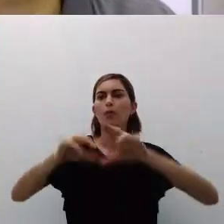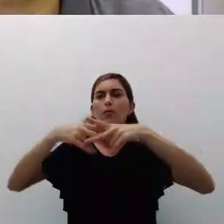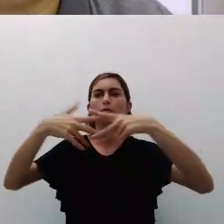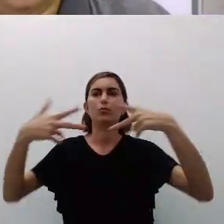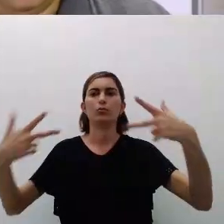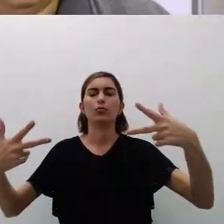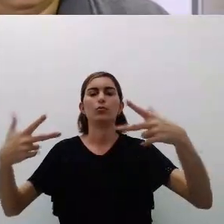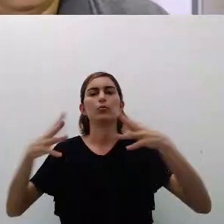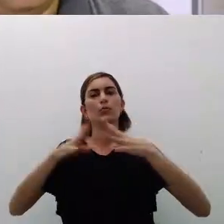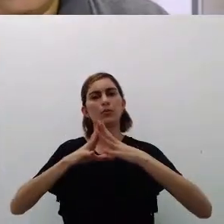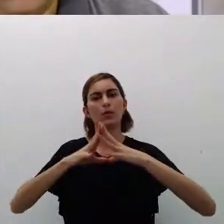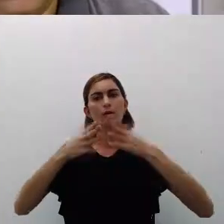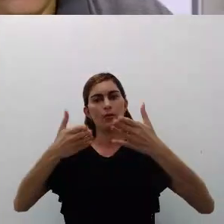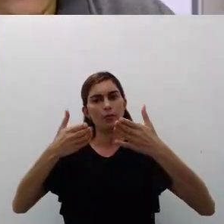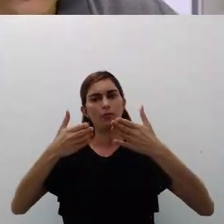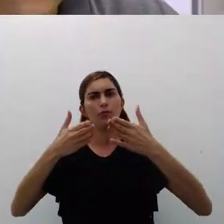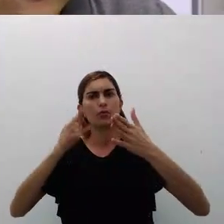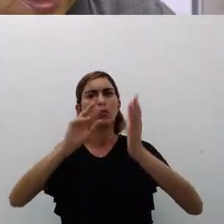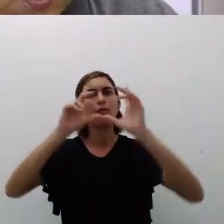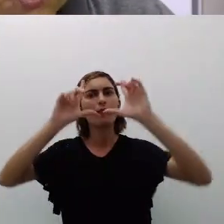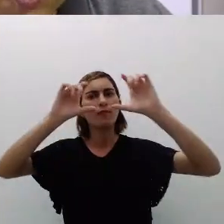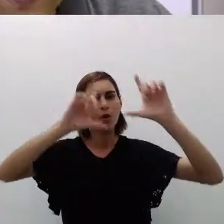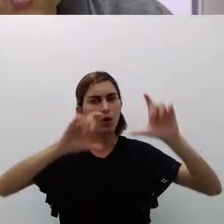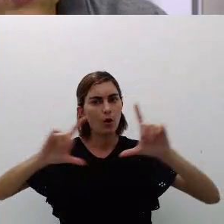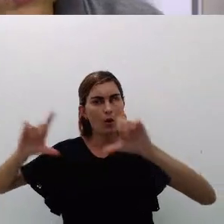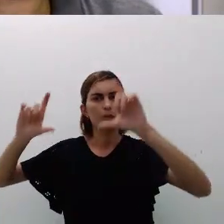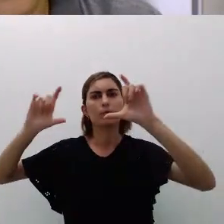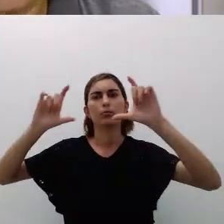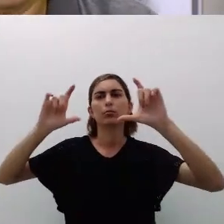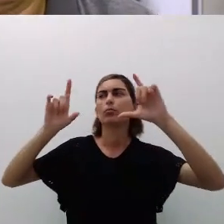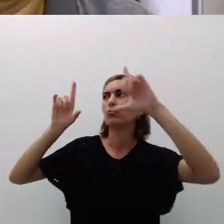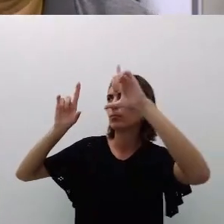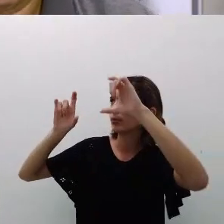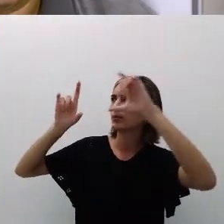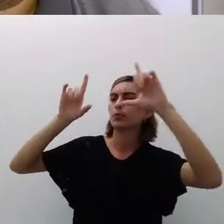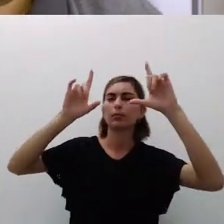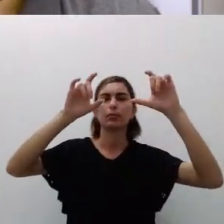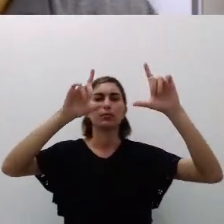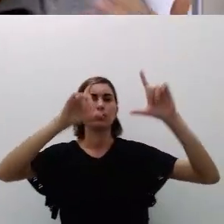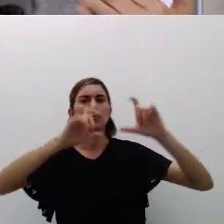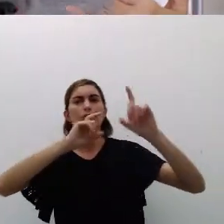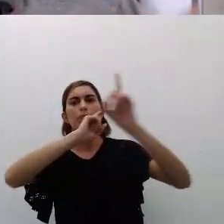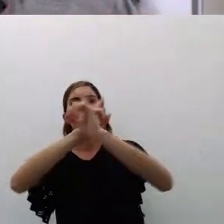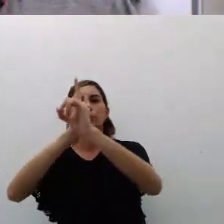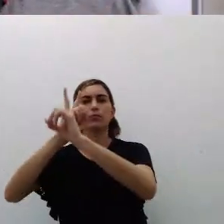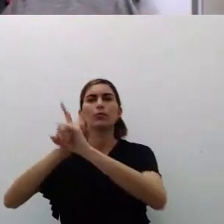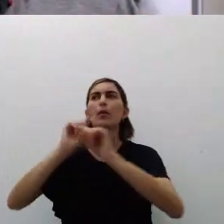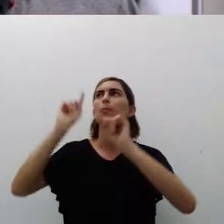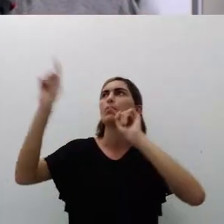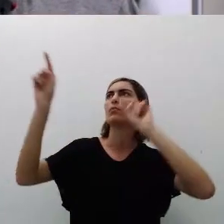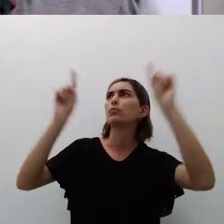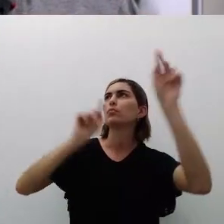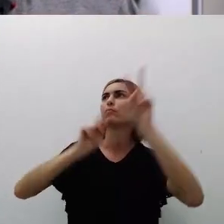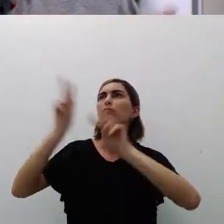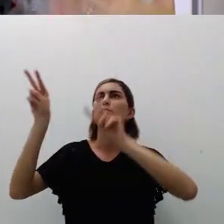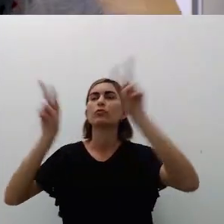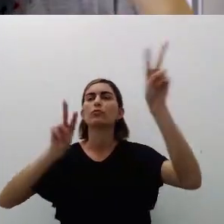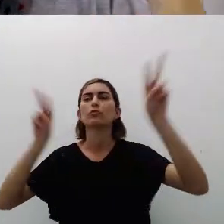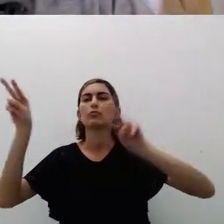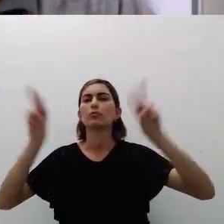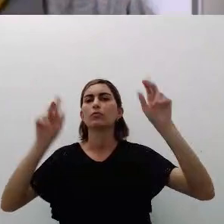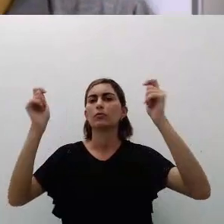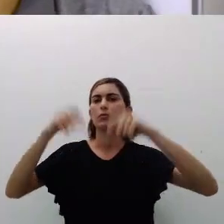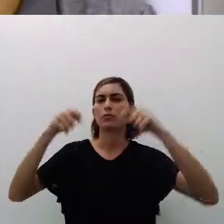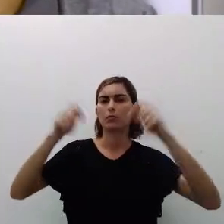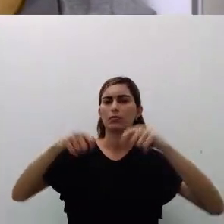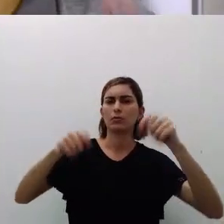fotografa esse espaço, identifica os pontos de visão, se põe diante da porta,